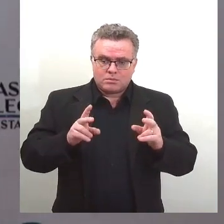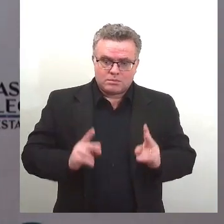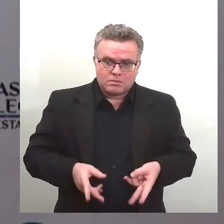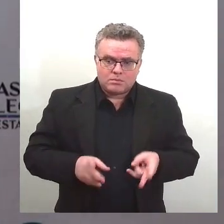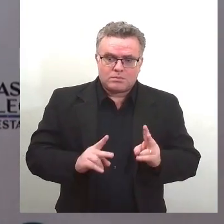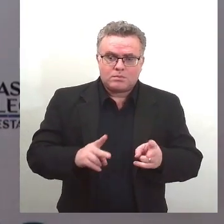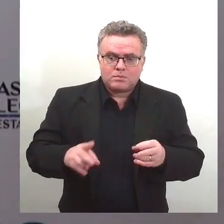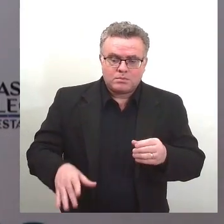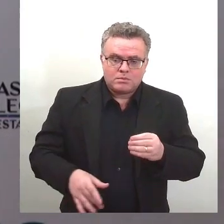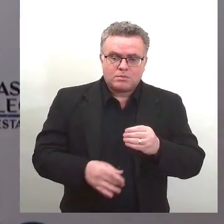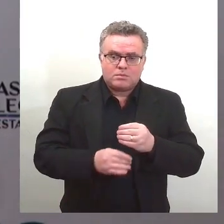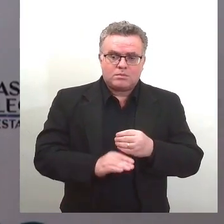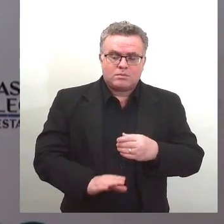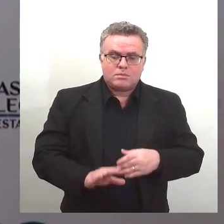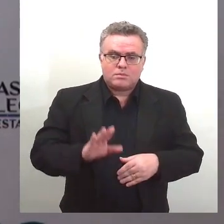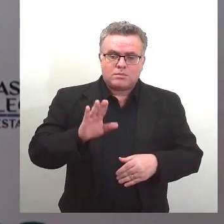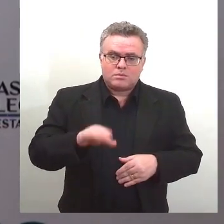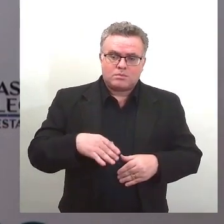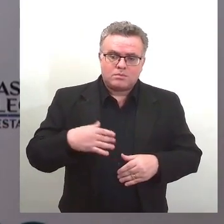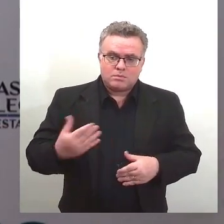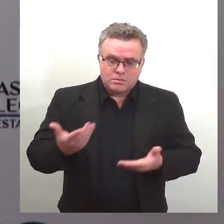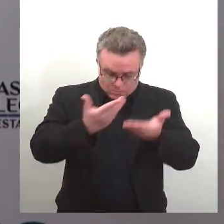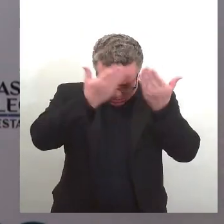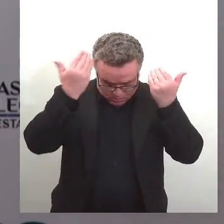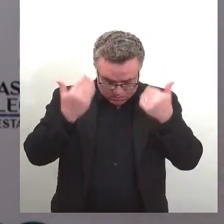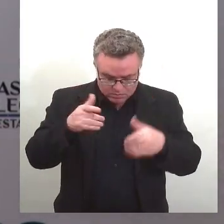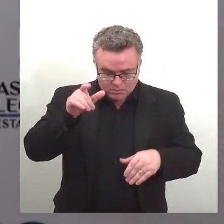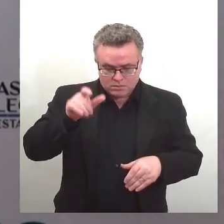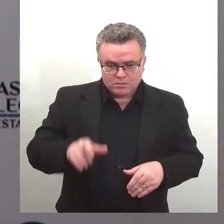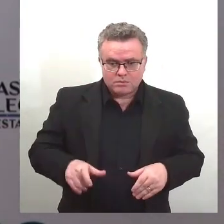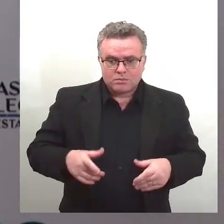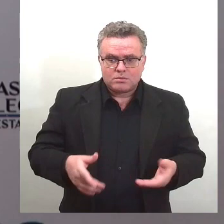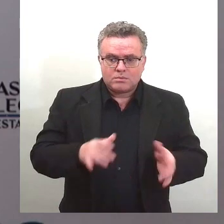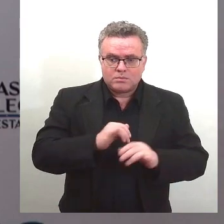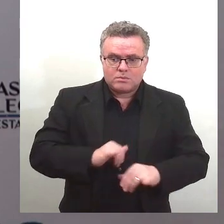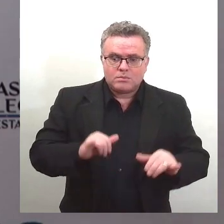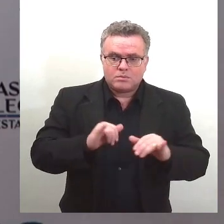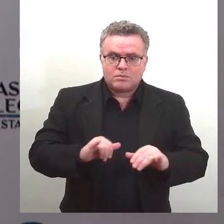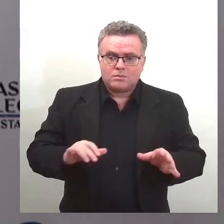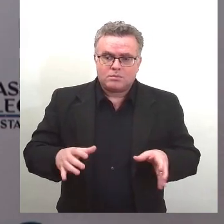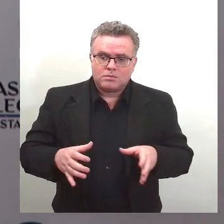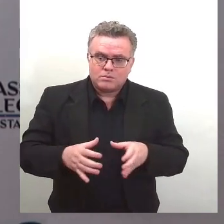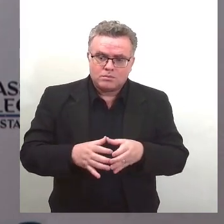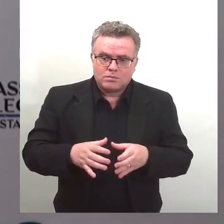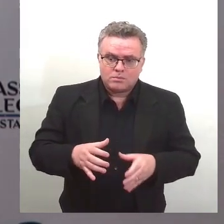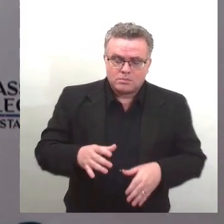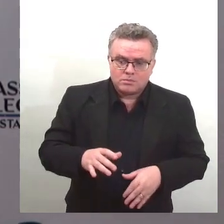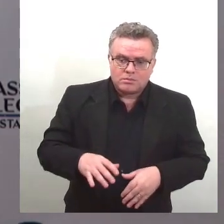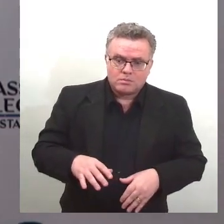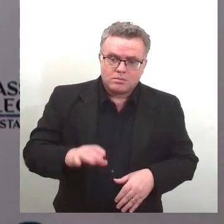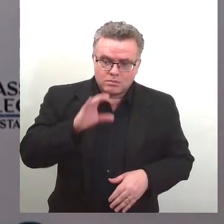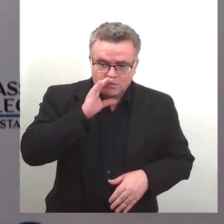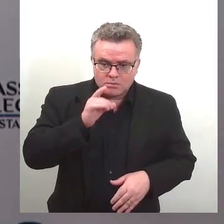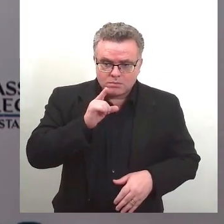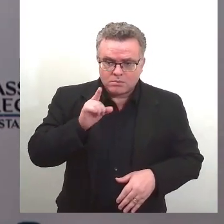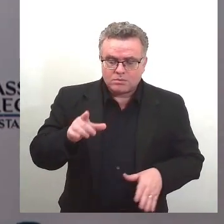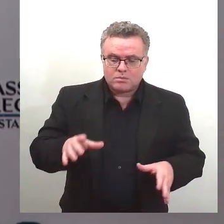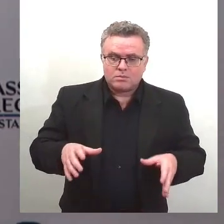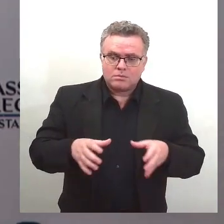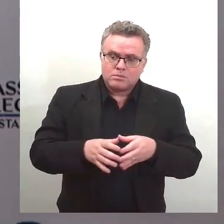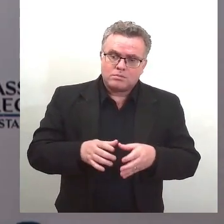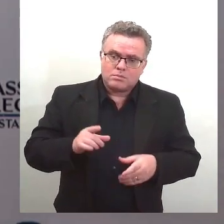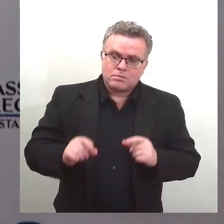pelo deputado Samuel Carvalho, que tem a sua base no próprio município de Socorro. O deputado